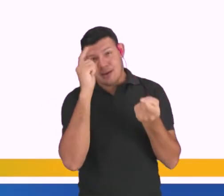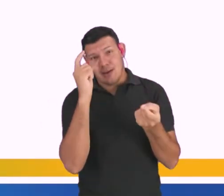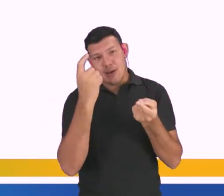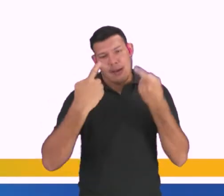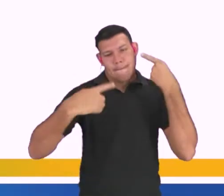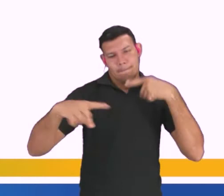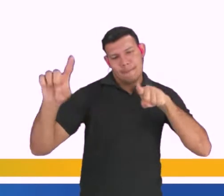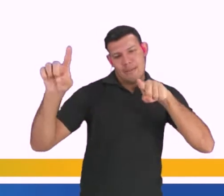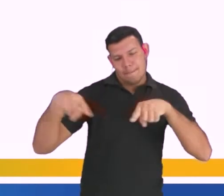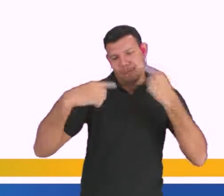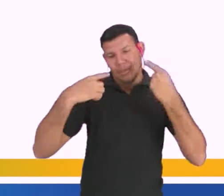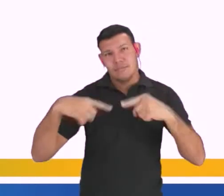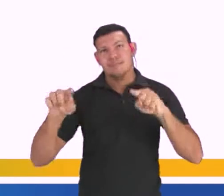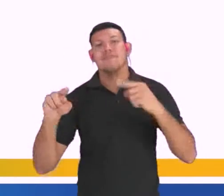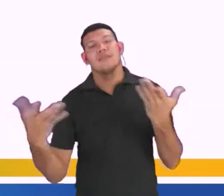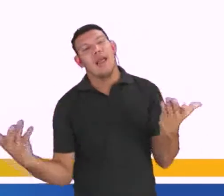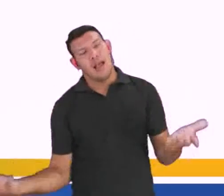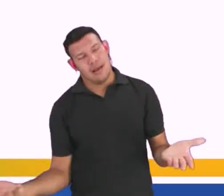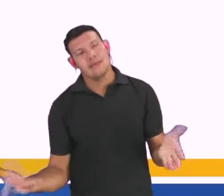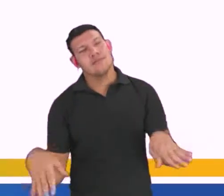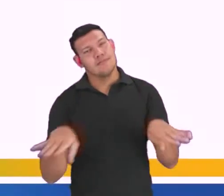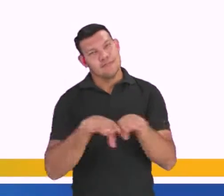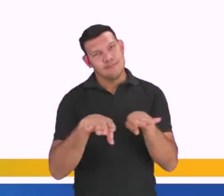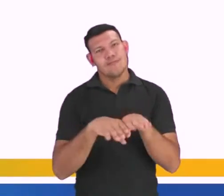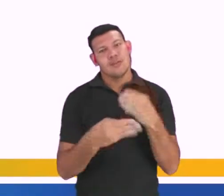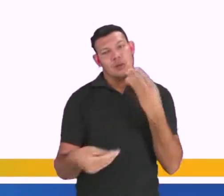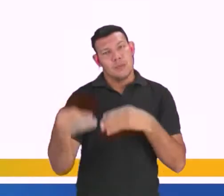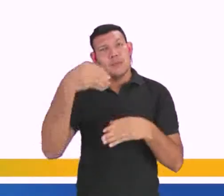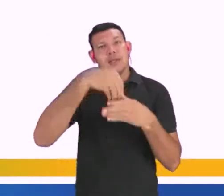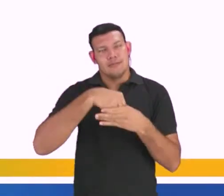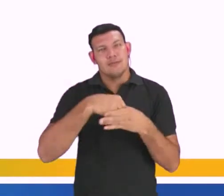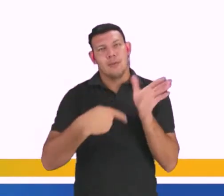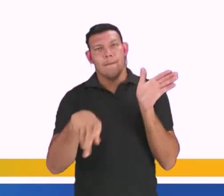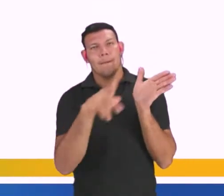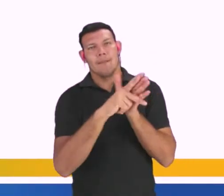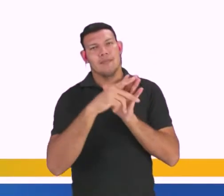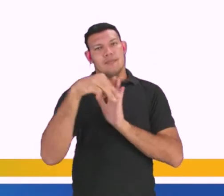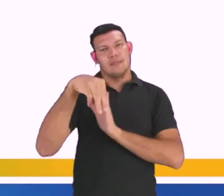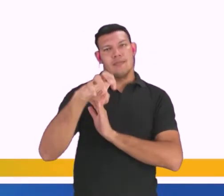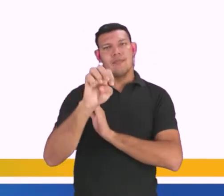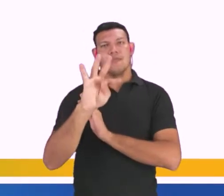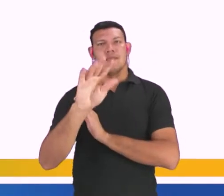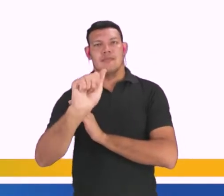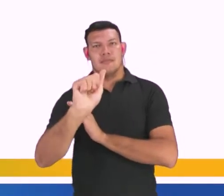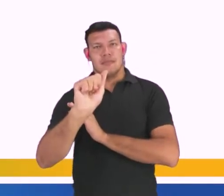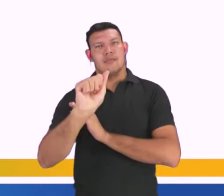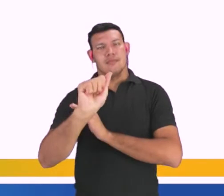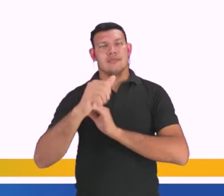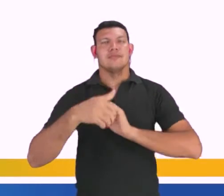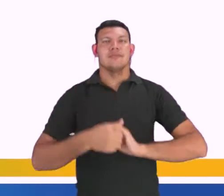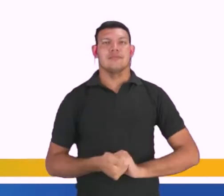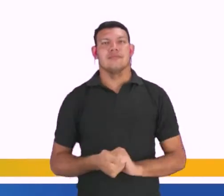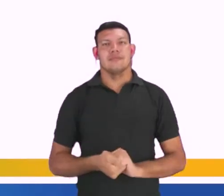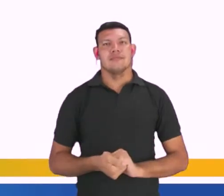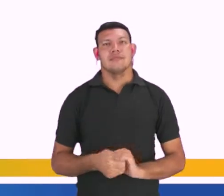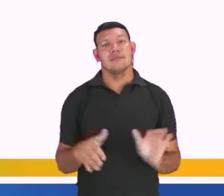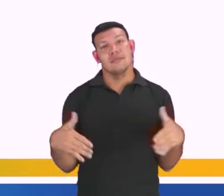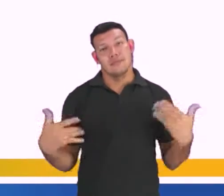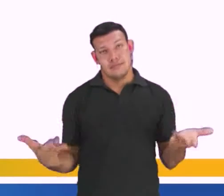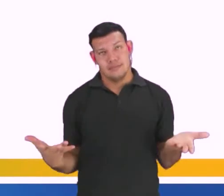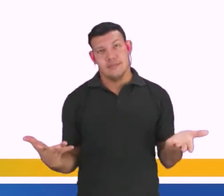fazer música, uma canção sobre como fazer música, aí também temos metalinguagem. E assim por diante, entendem?